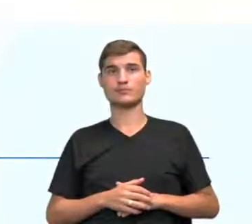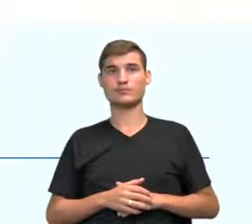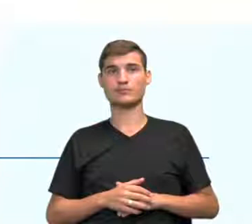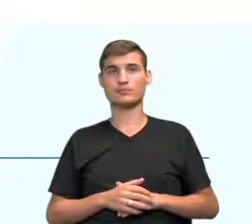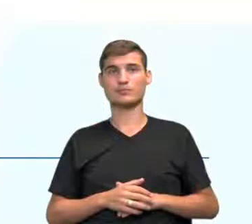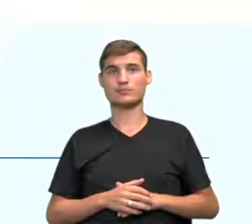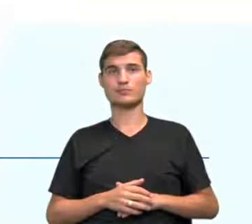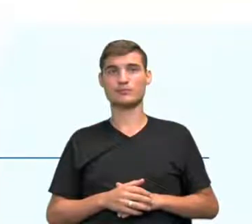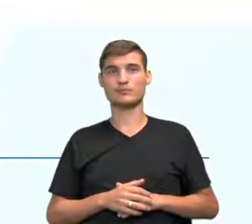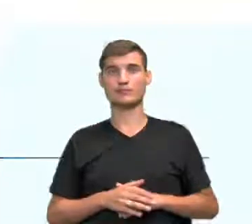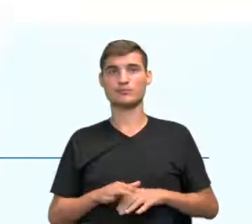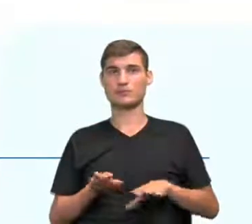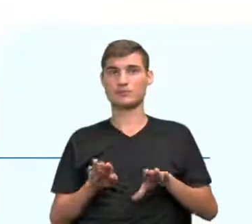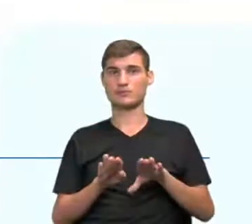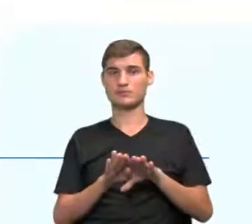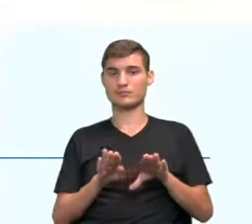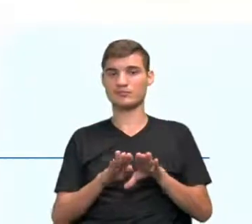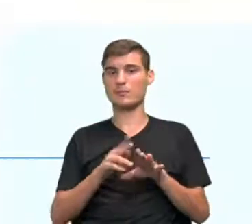o meu trem de pulsos,